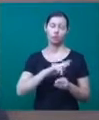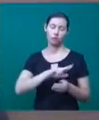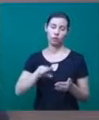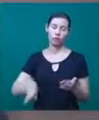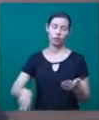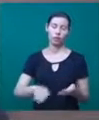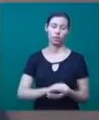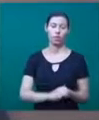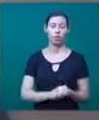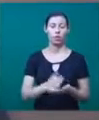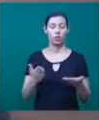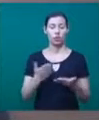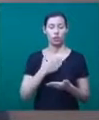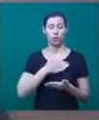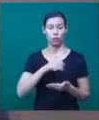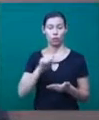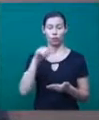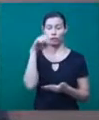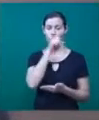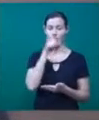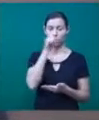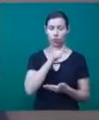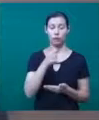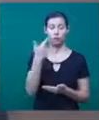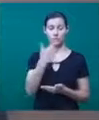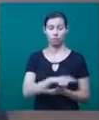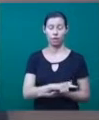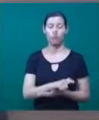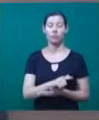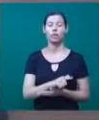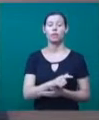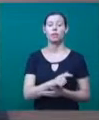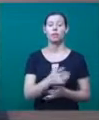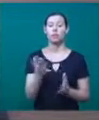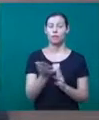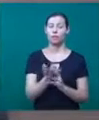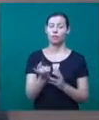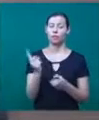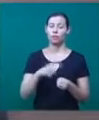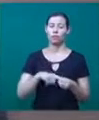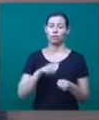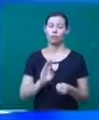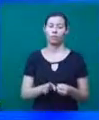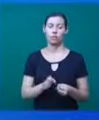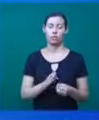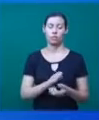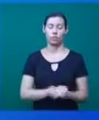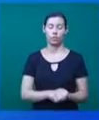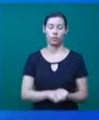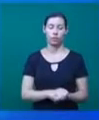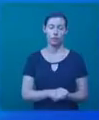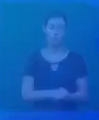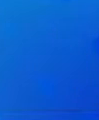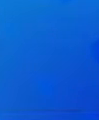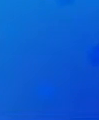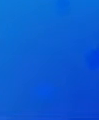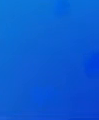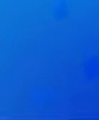doença. Estamos durante a campanha Agosto Laranja. Tem muito mais, o TV Notícias faz um rápido intervalo e volta já.